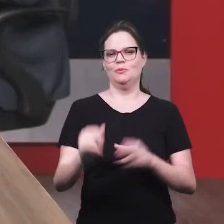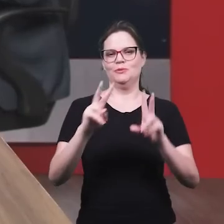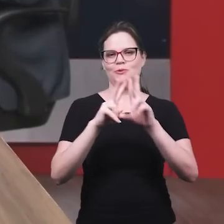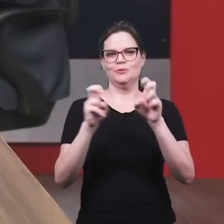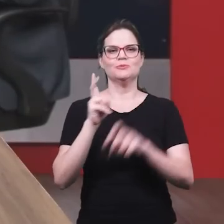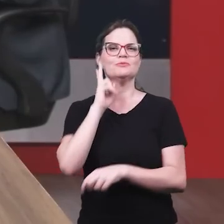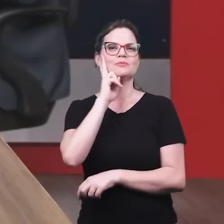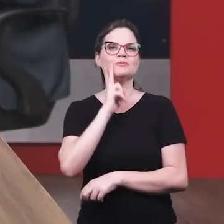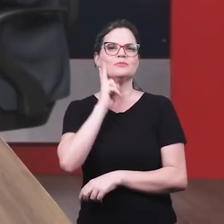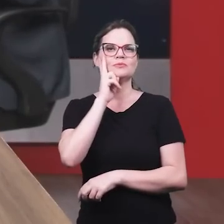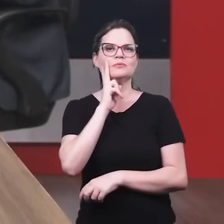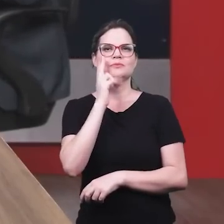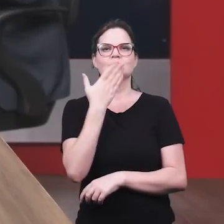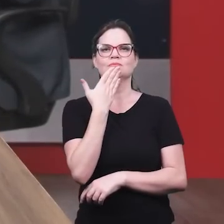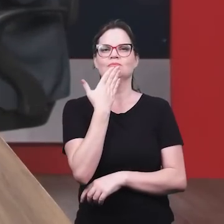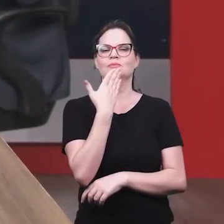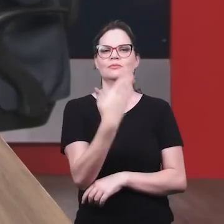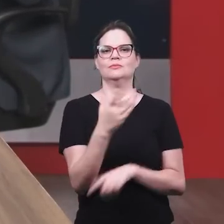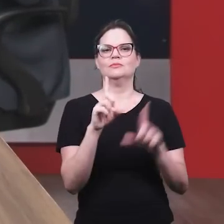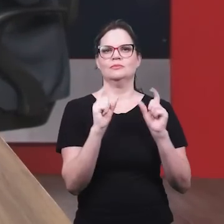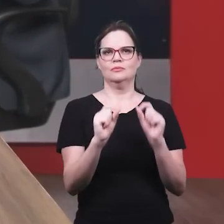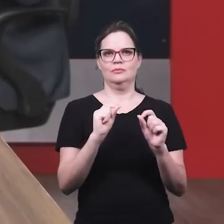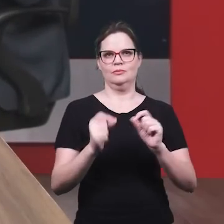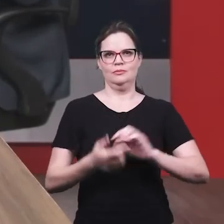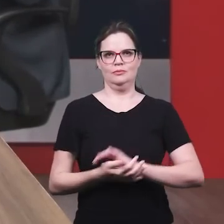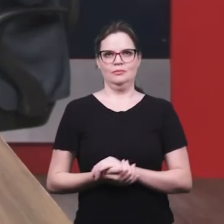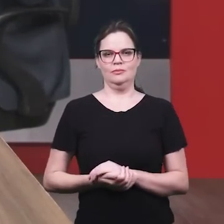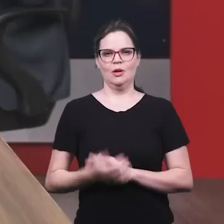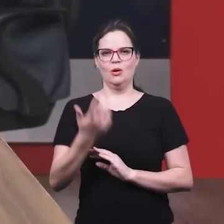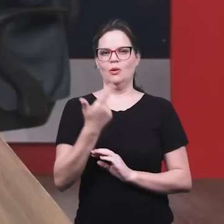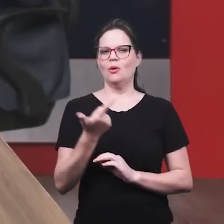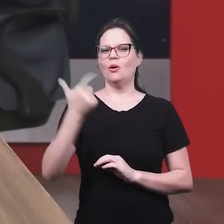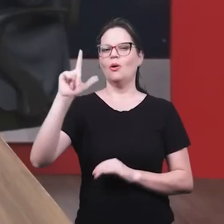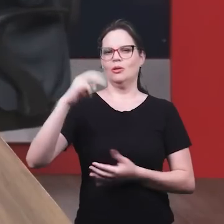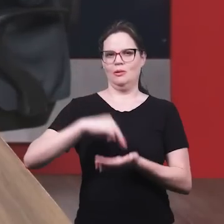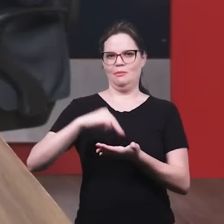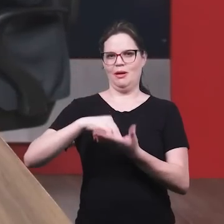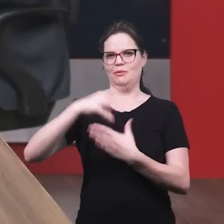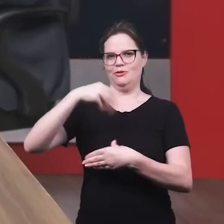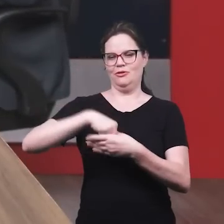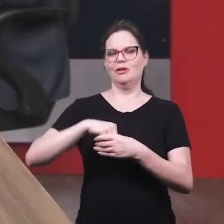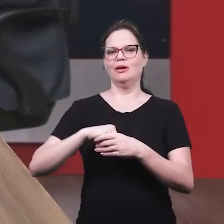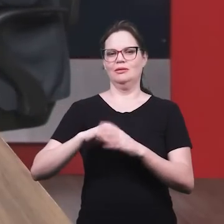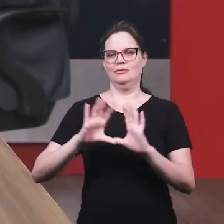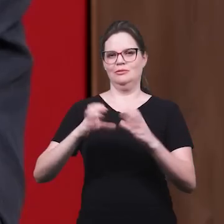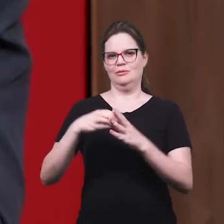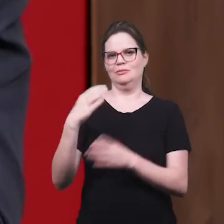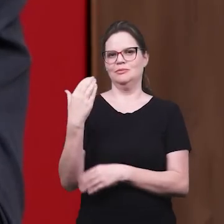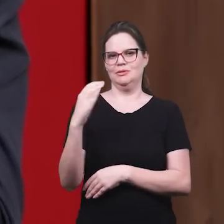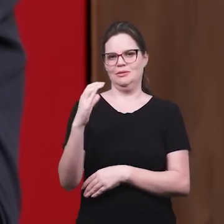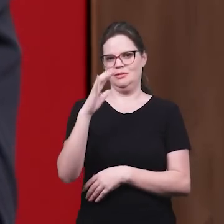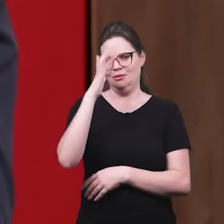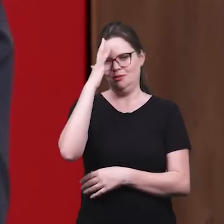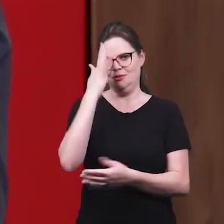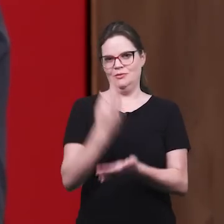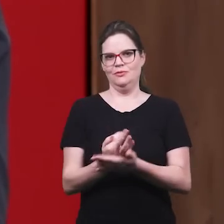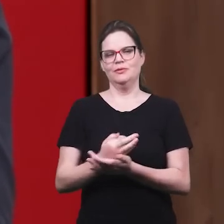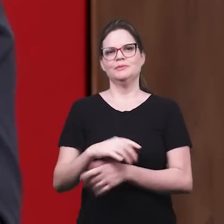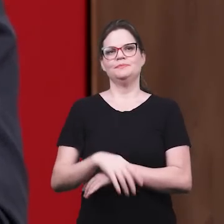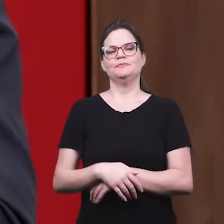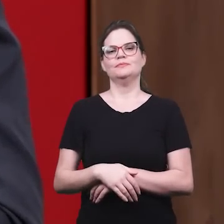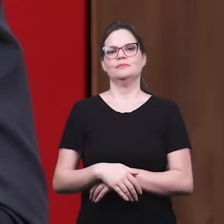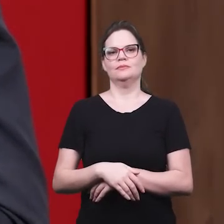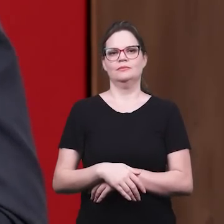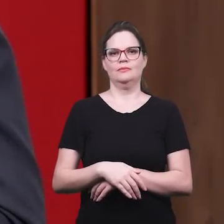vinho, para pedir uma contribuição também de um outro membro do Grupo Ciência e Fé, que é o Dr. Alexander